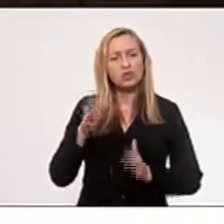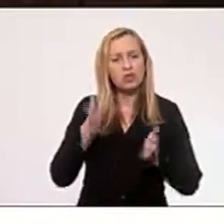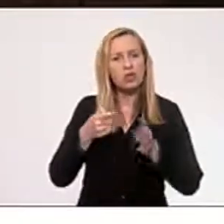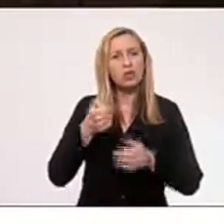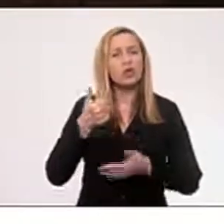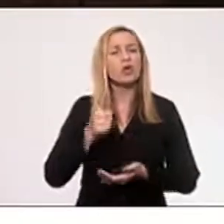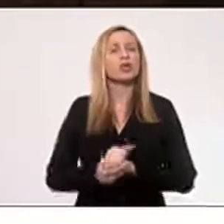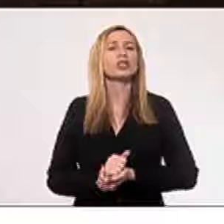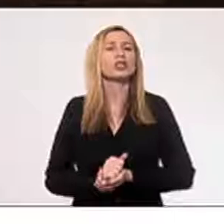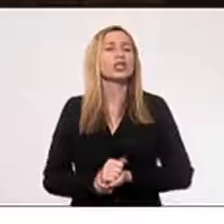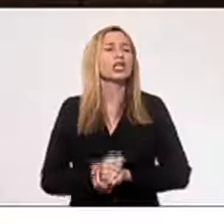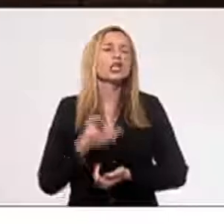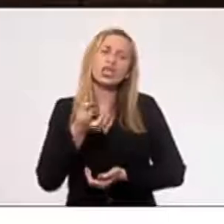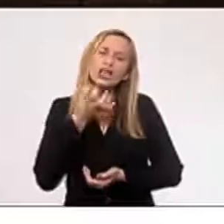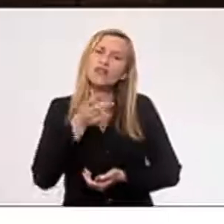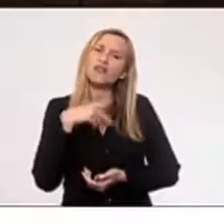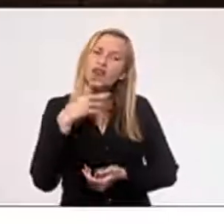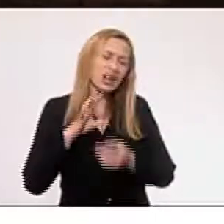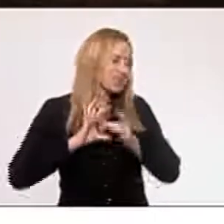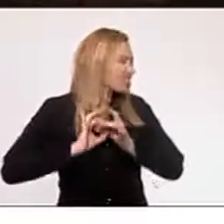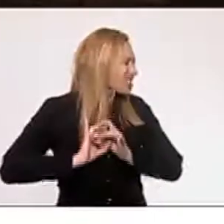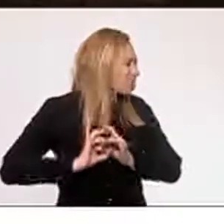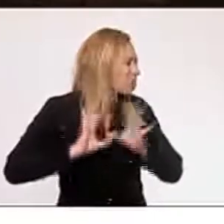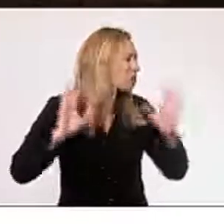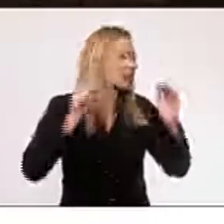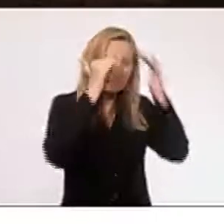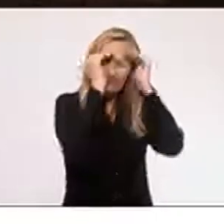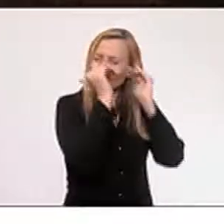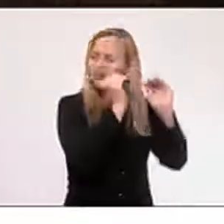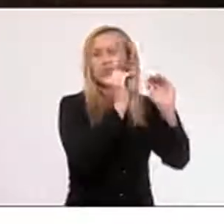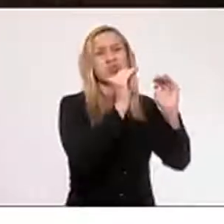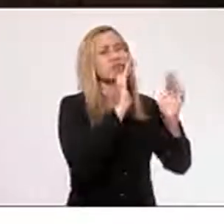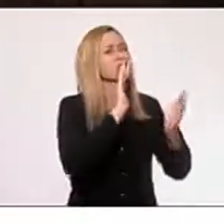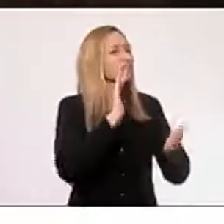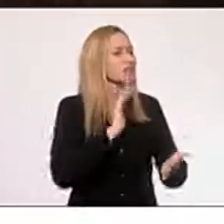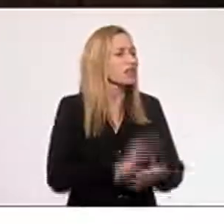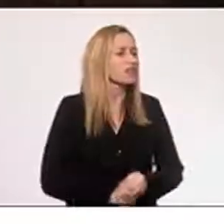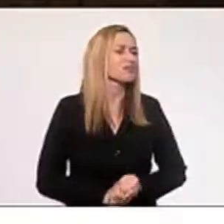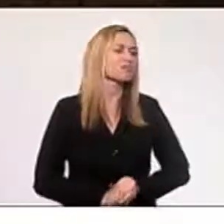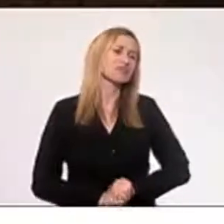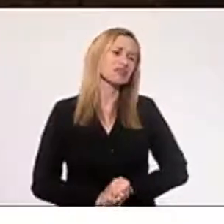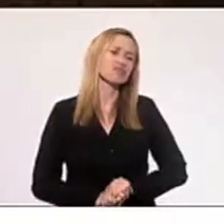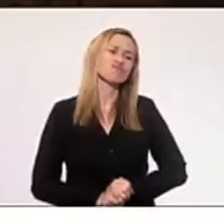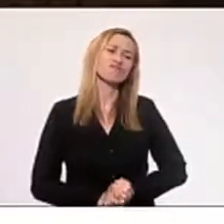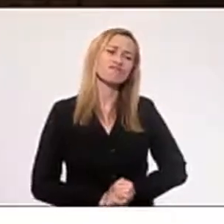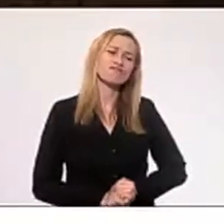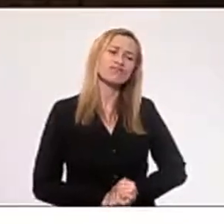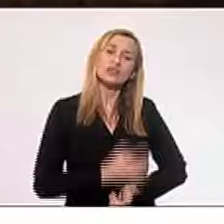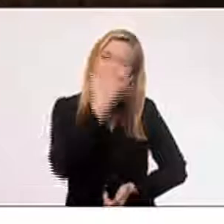quero fazê-lo de forma democrática, respeitosa, porém franca e direta.